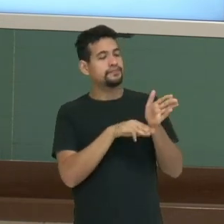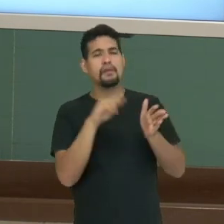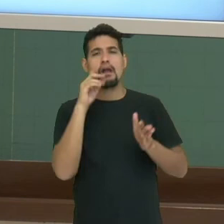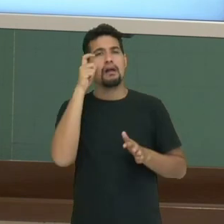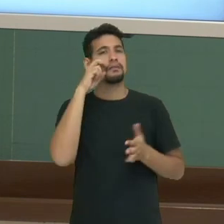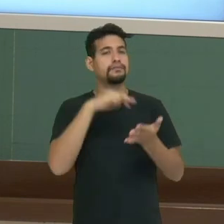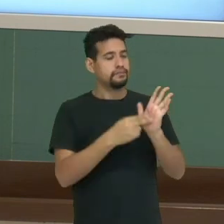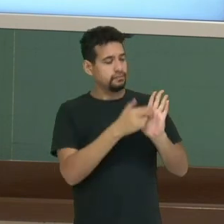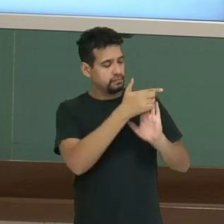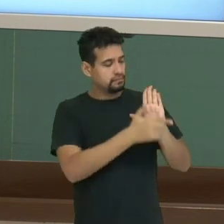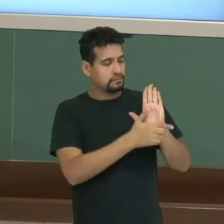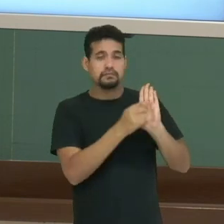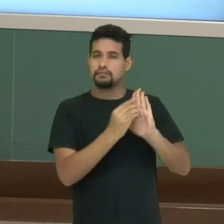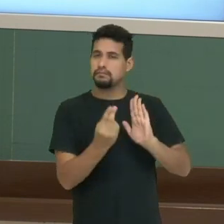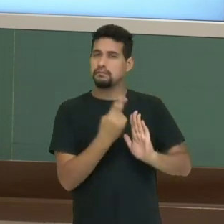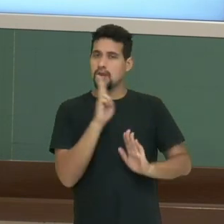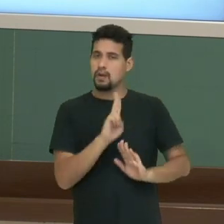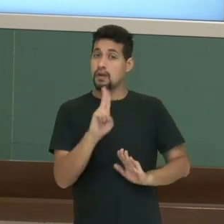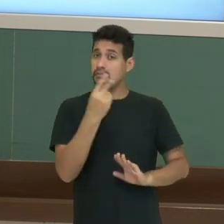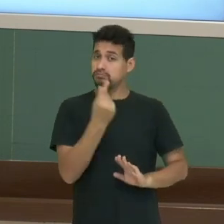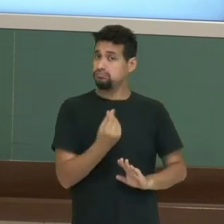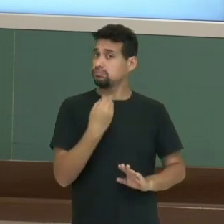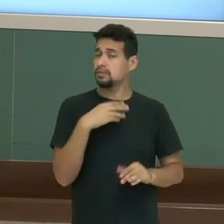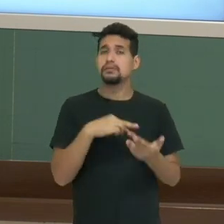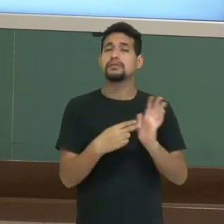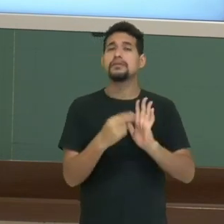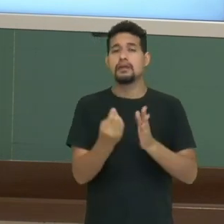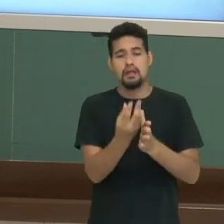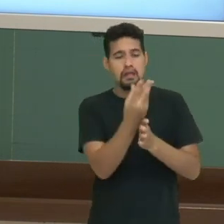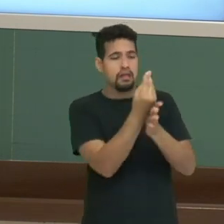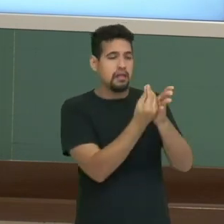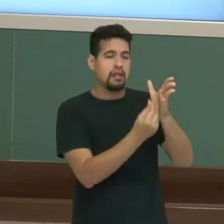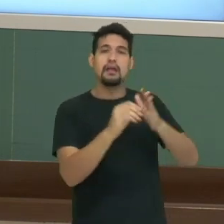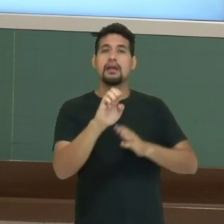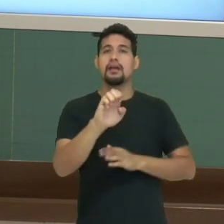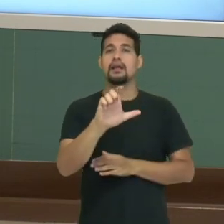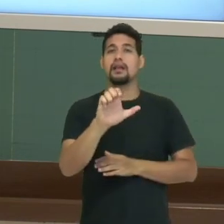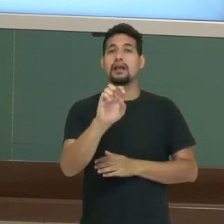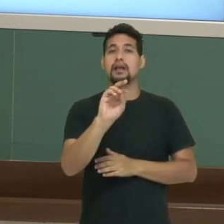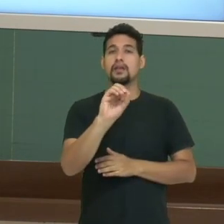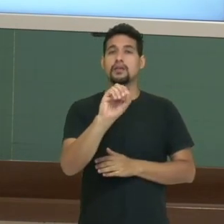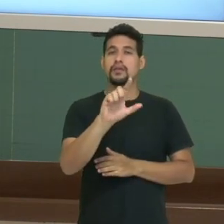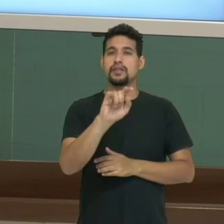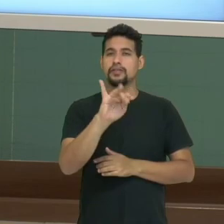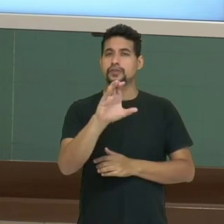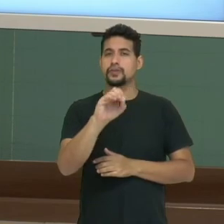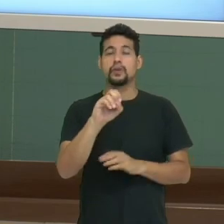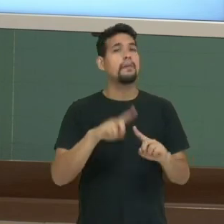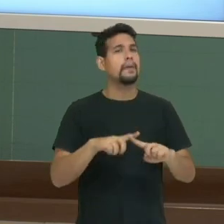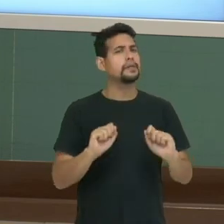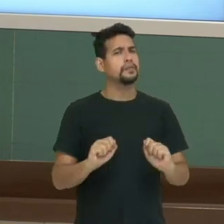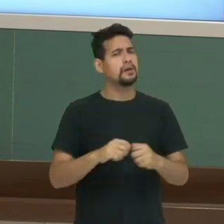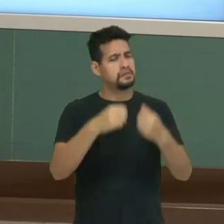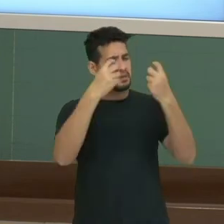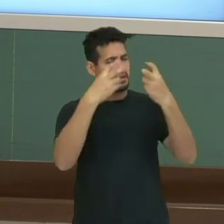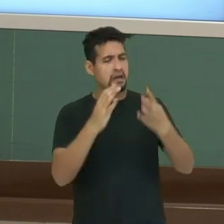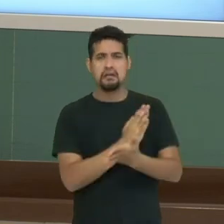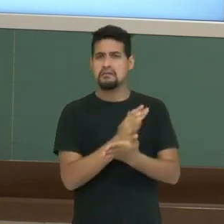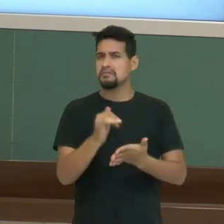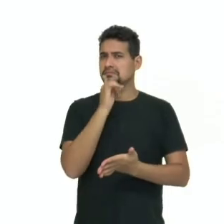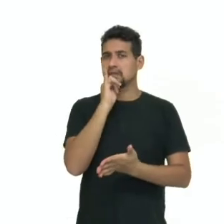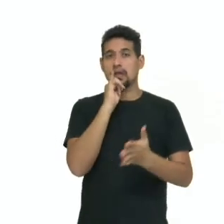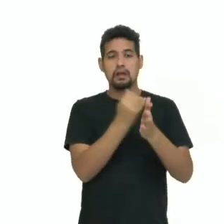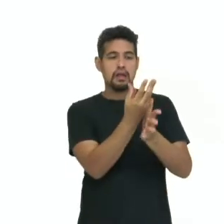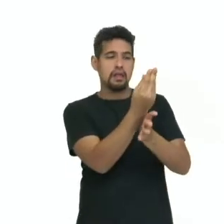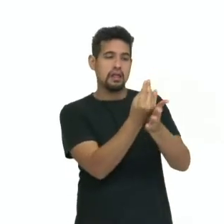interessante, eficaz e bastante econômico é o refino eletrolítico. Podemos citar como exemplo a